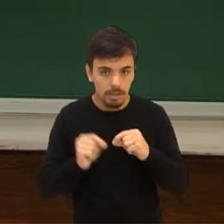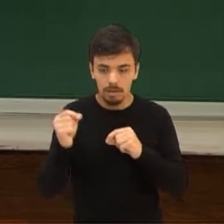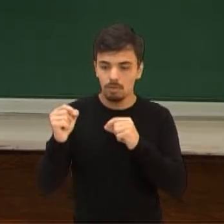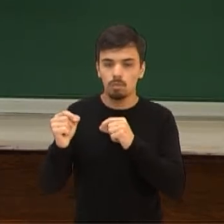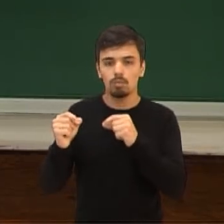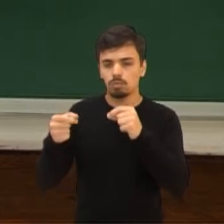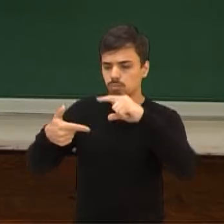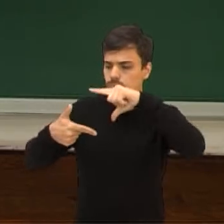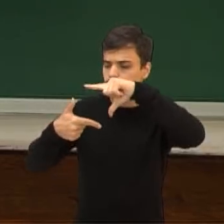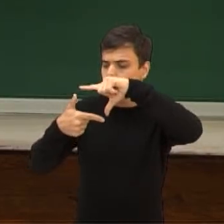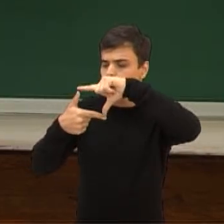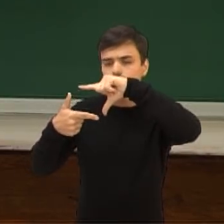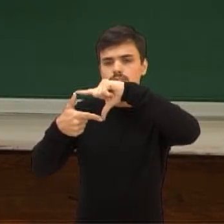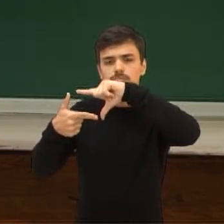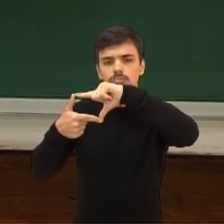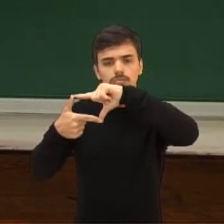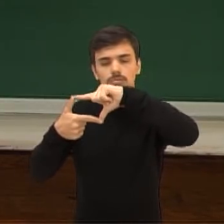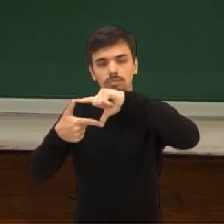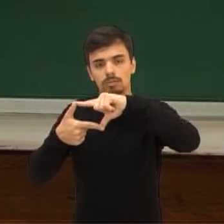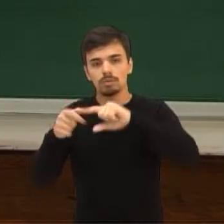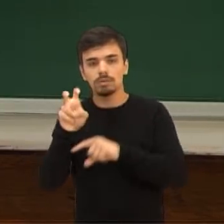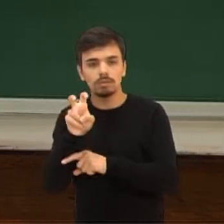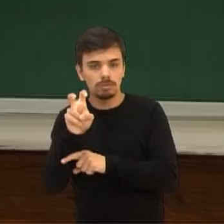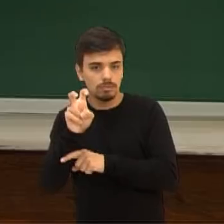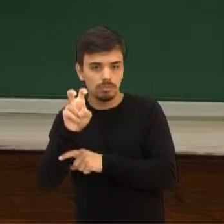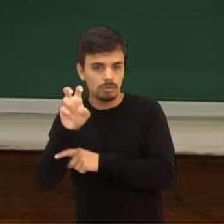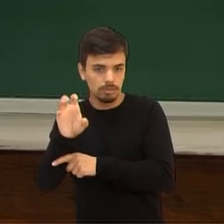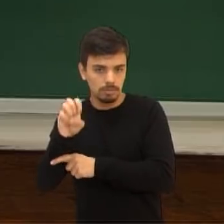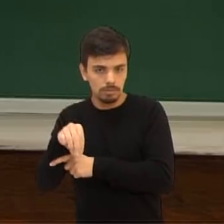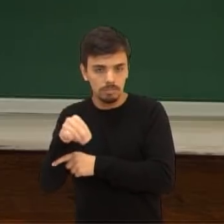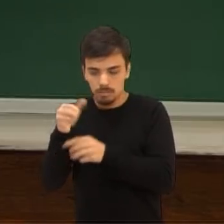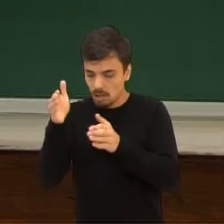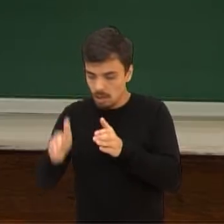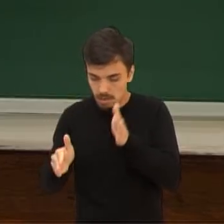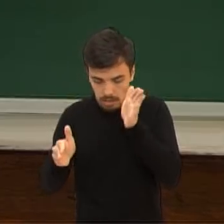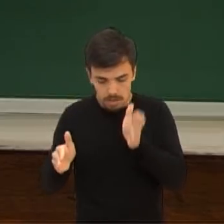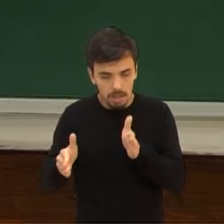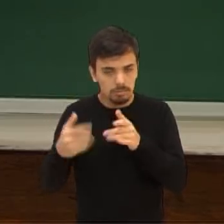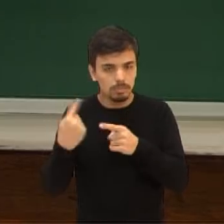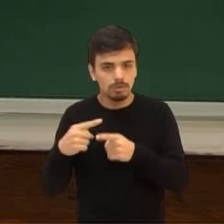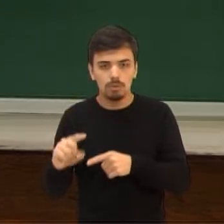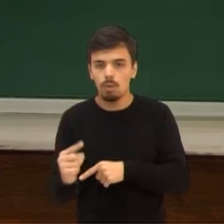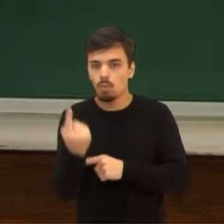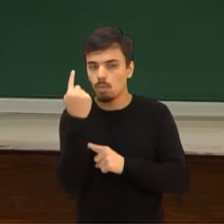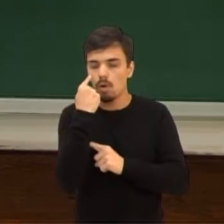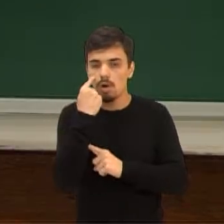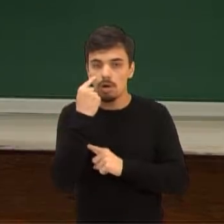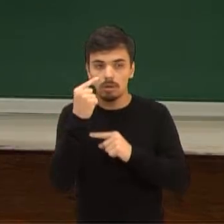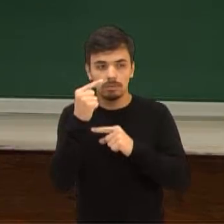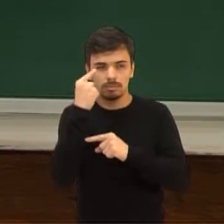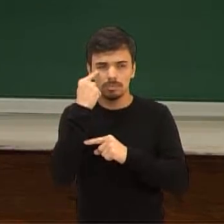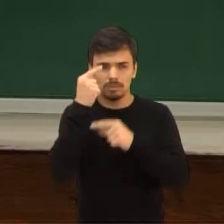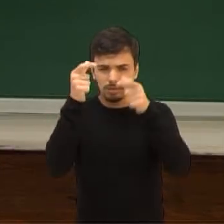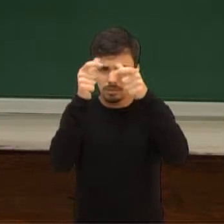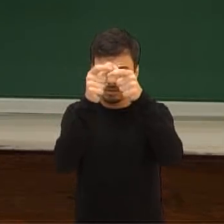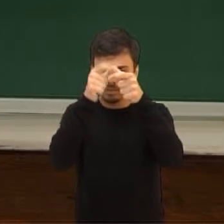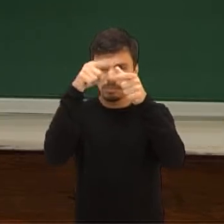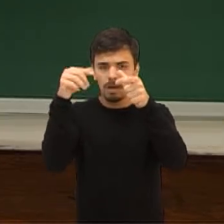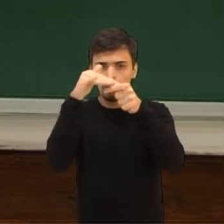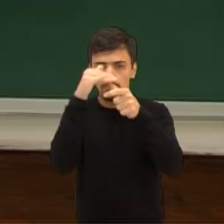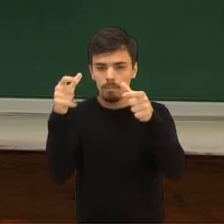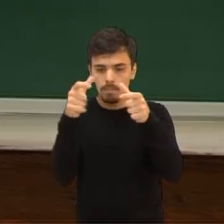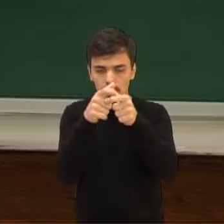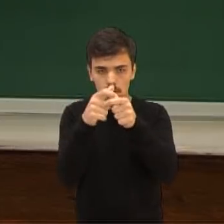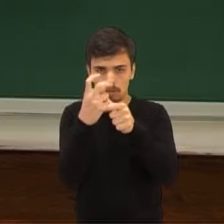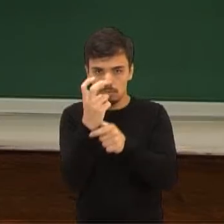ser um quadrado com 5 centímetros de lado. Apenas um. Por quê? Porque o de cima é um quadradinho menor com